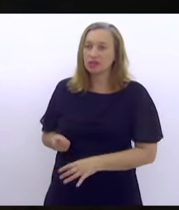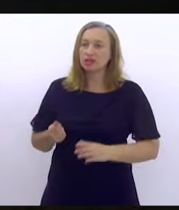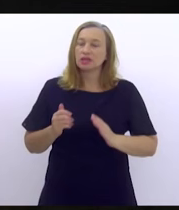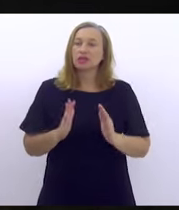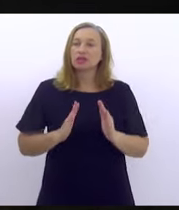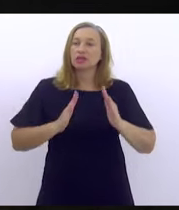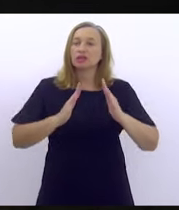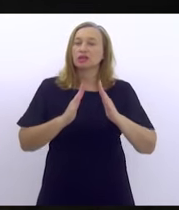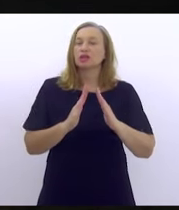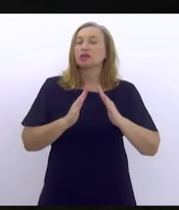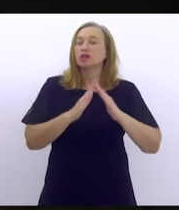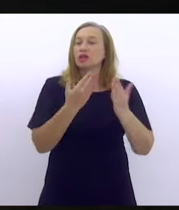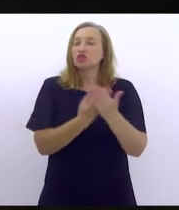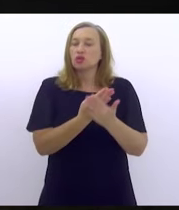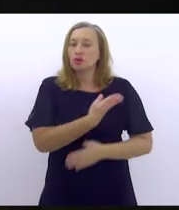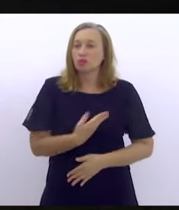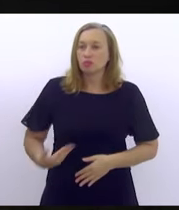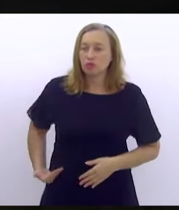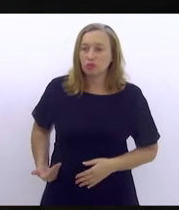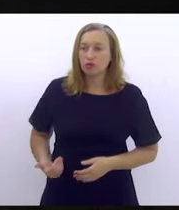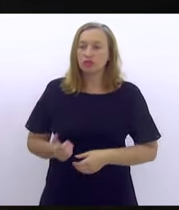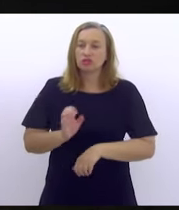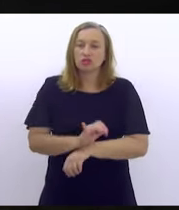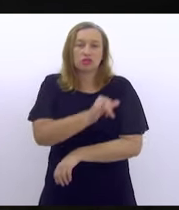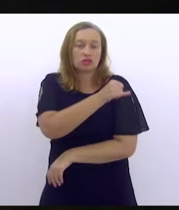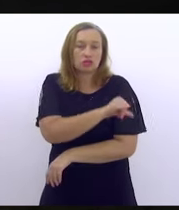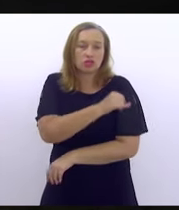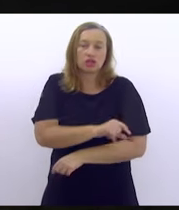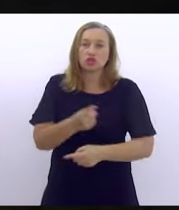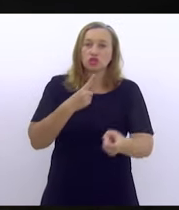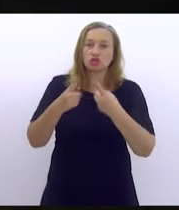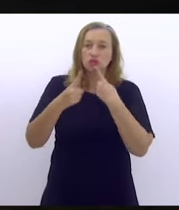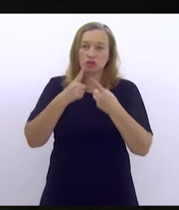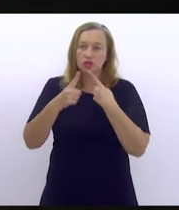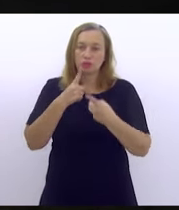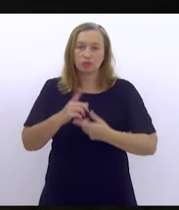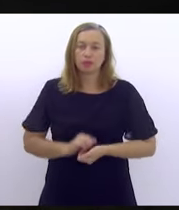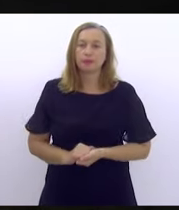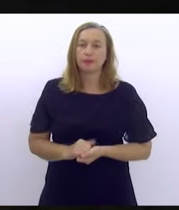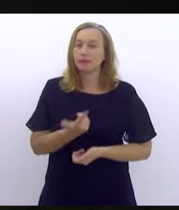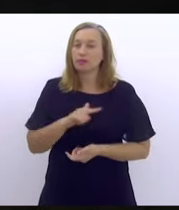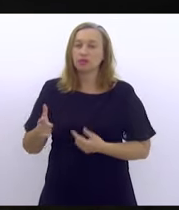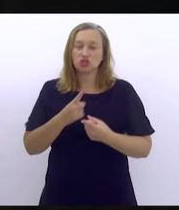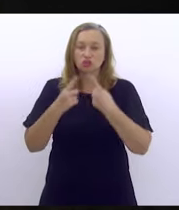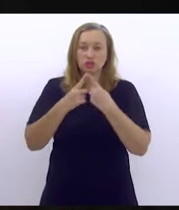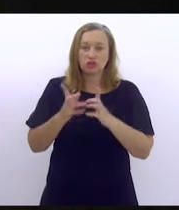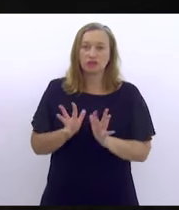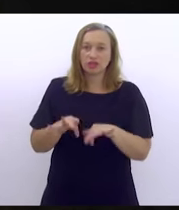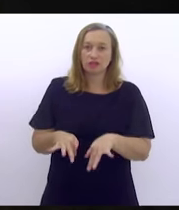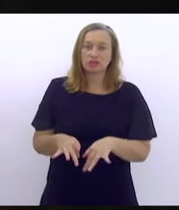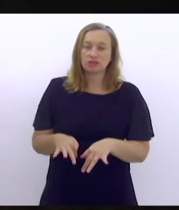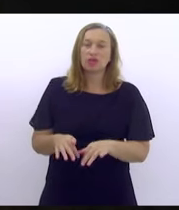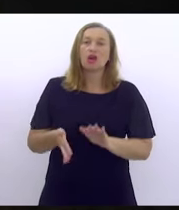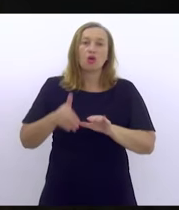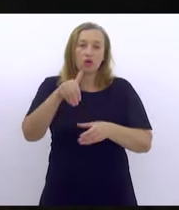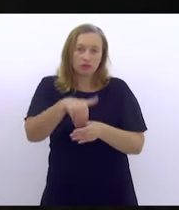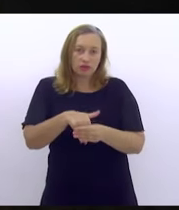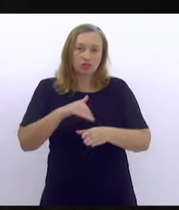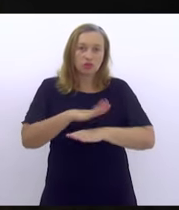de ensino do Estado do Rio de Janeiro. Em discussão, não havendo quem queira discutir, encerrada a discussão. Em